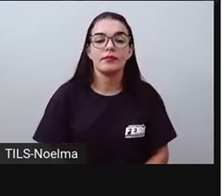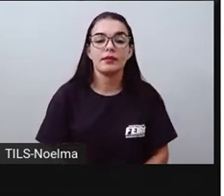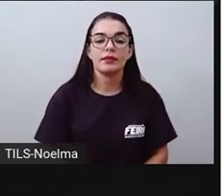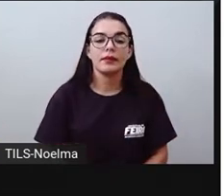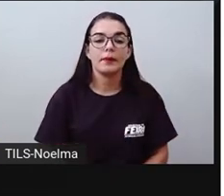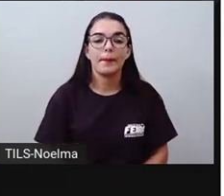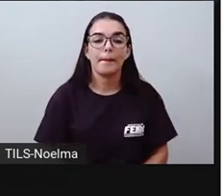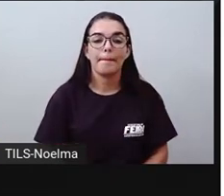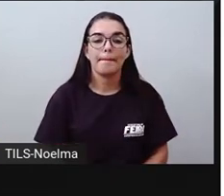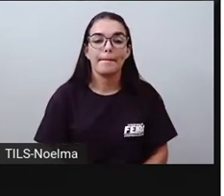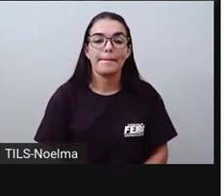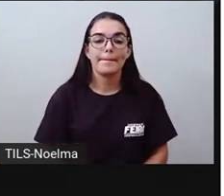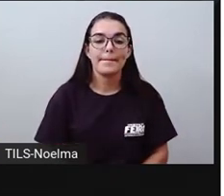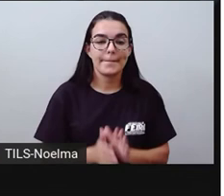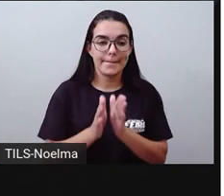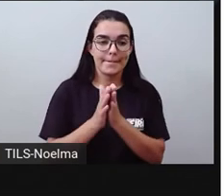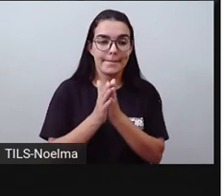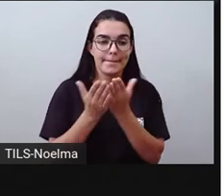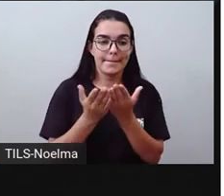ó,